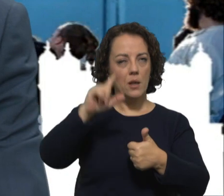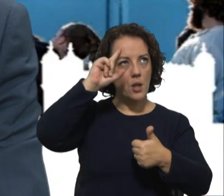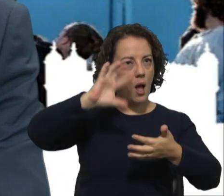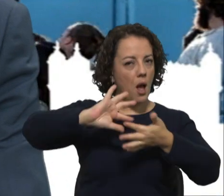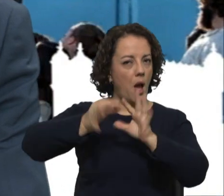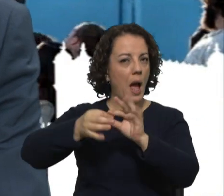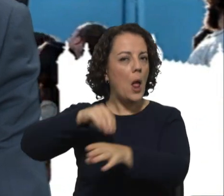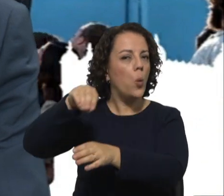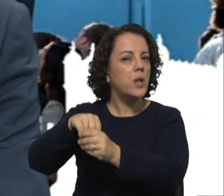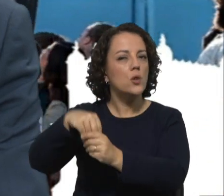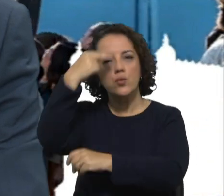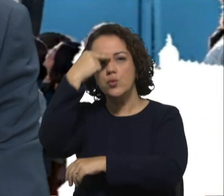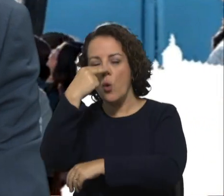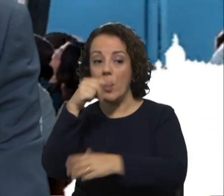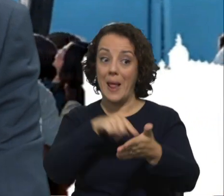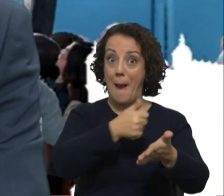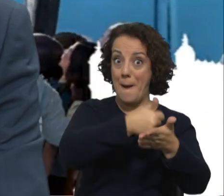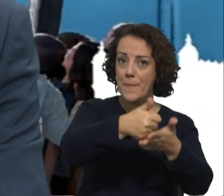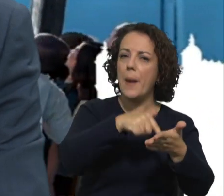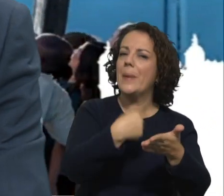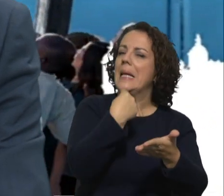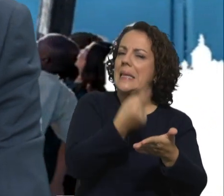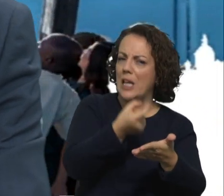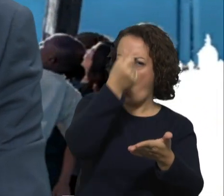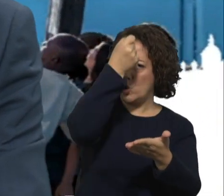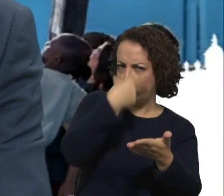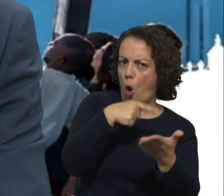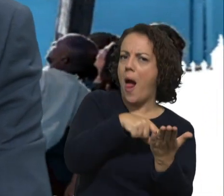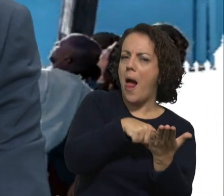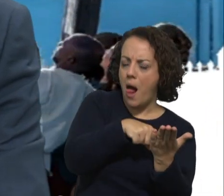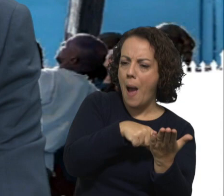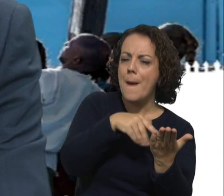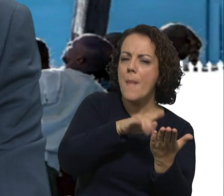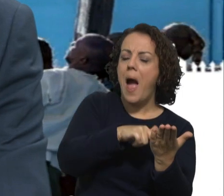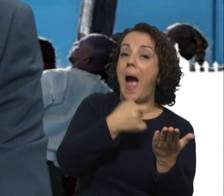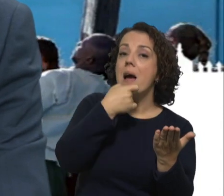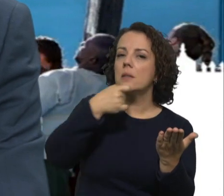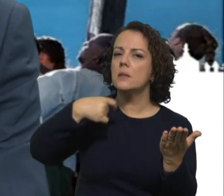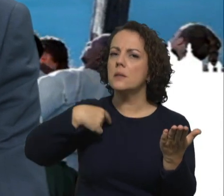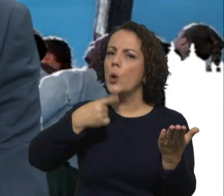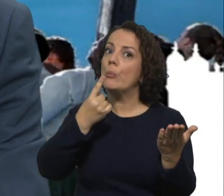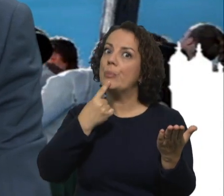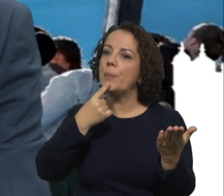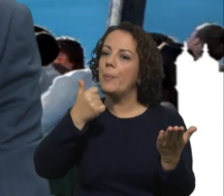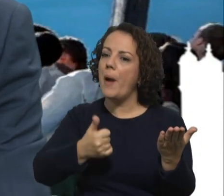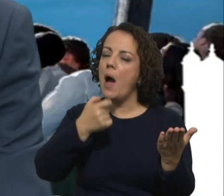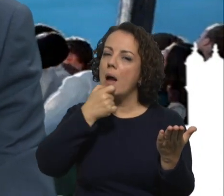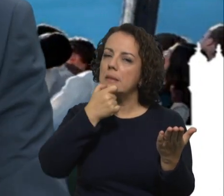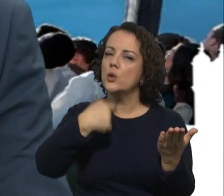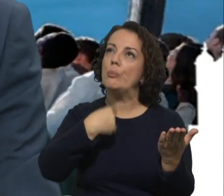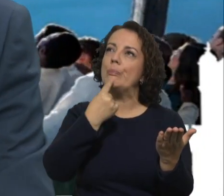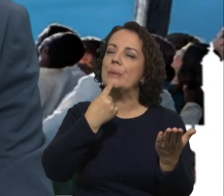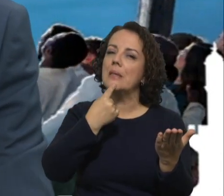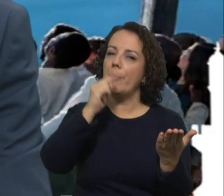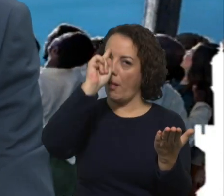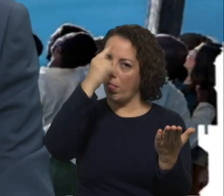também o que é que a Bíblia quer dizer e como quer contar, é preciso também ter uma certa educação literária. E nós